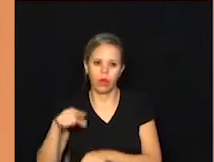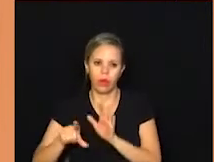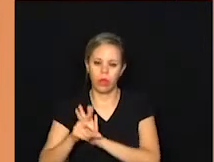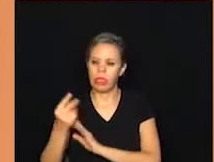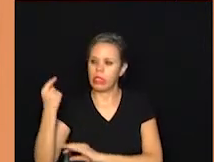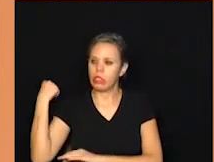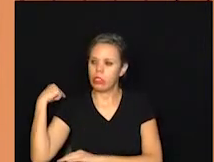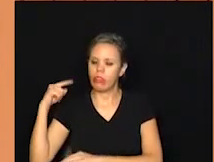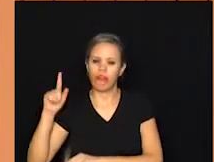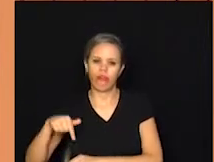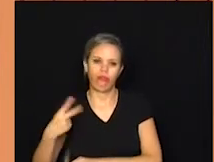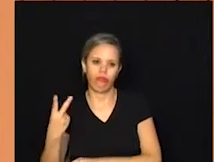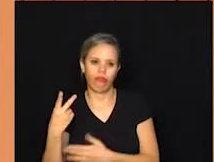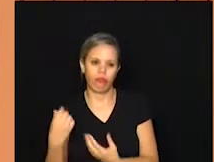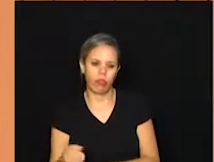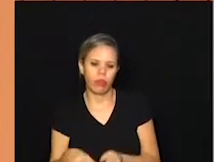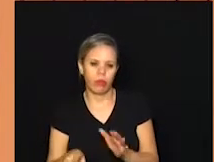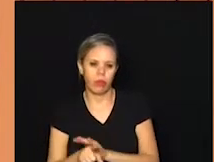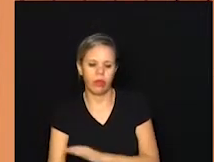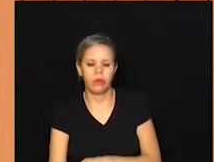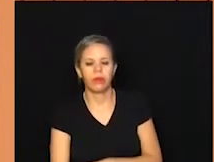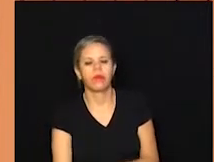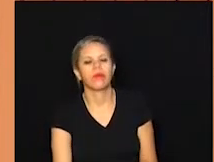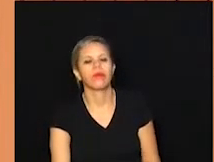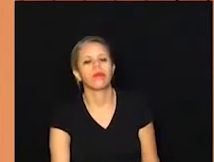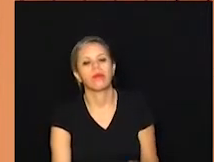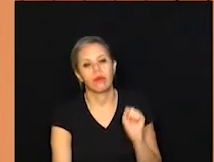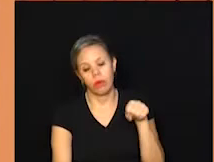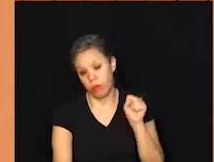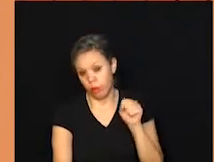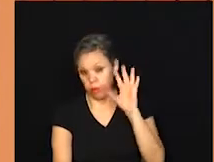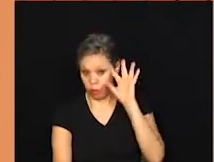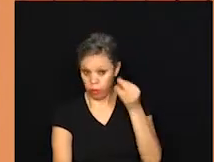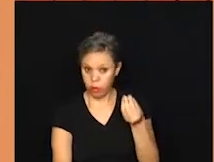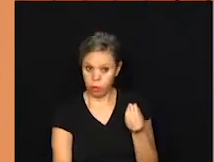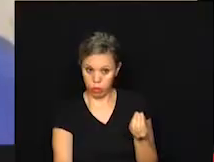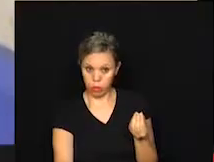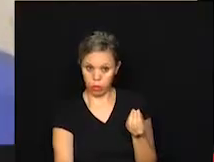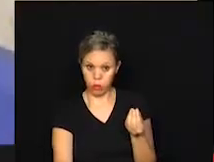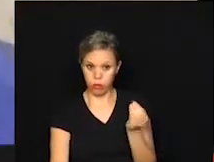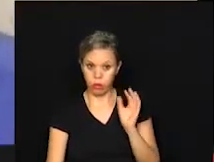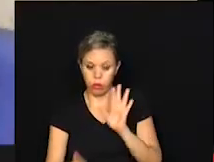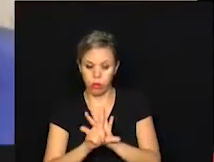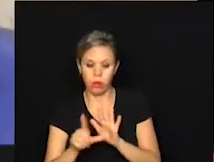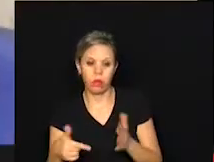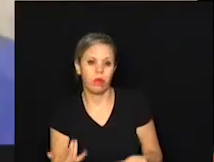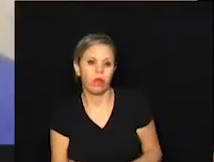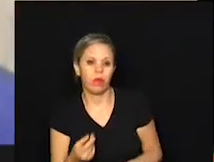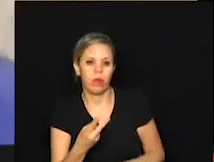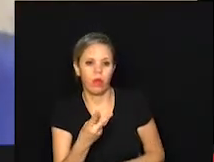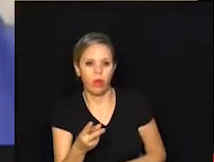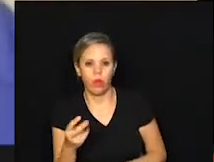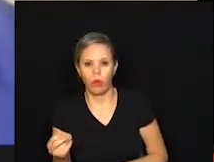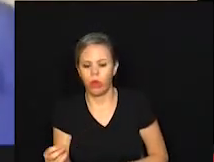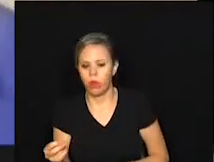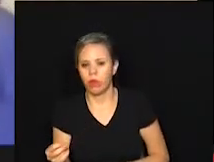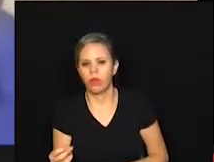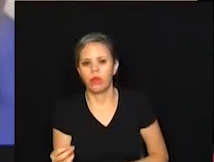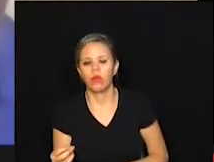isso que é a pergunta do Félix. Sim, eu entendo que a lei é aquela de 2000...